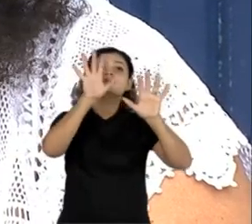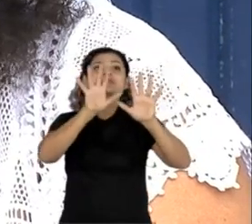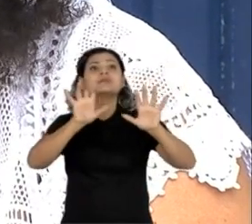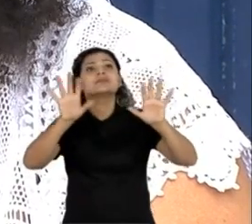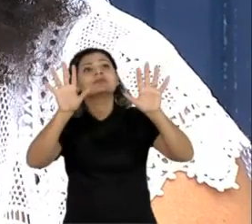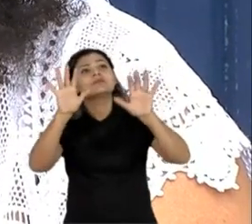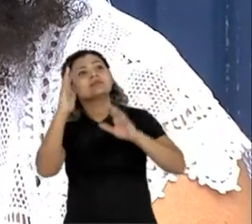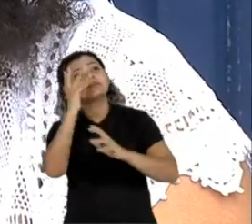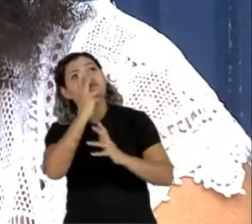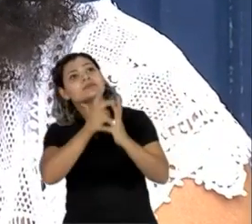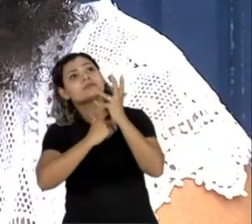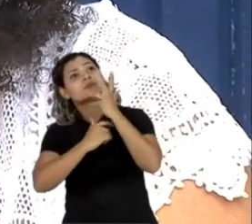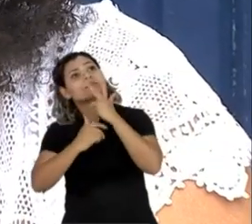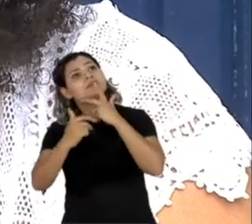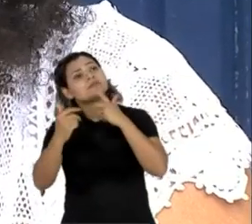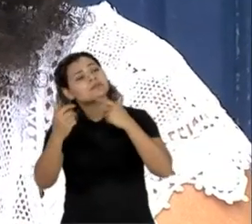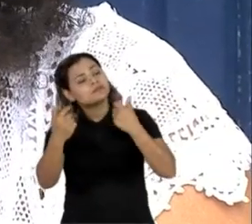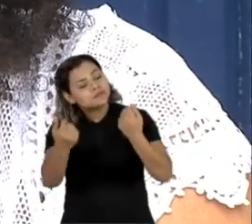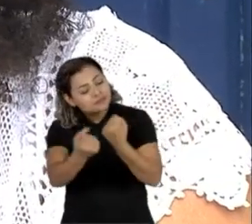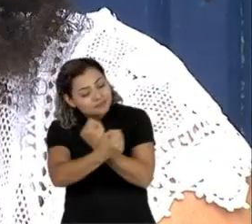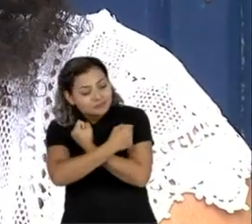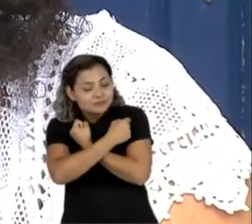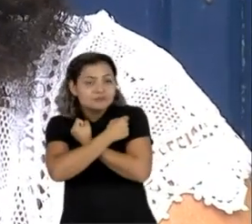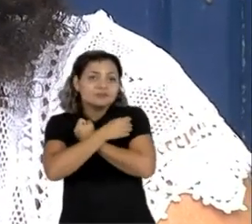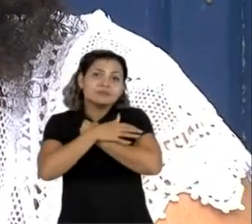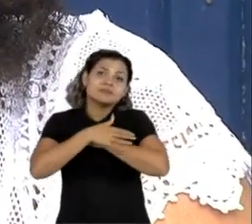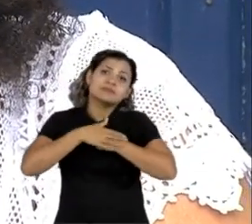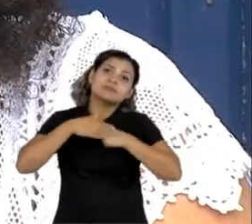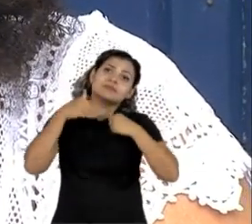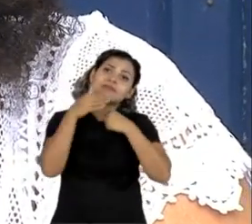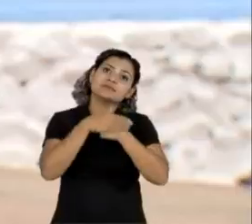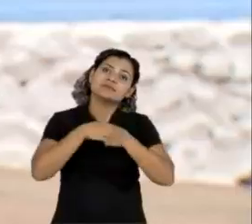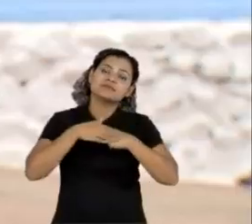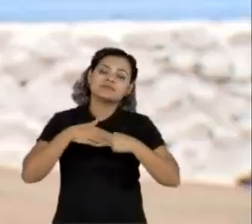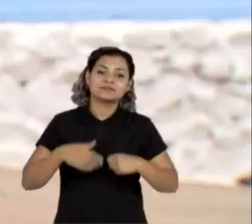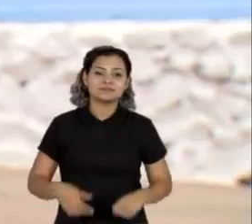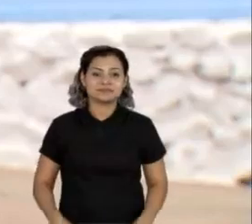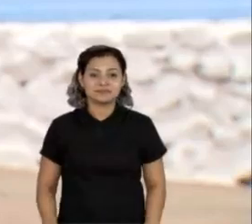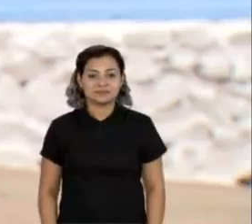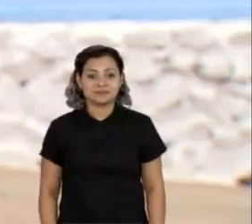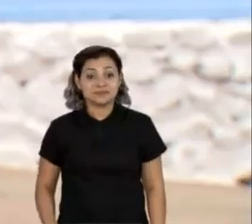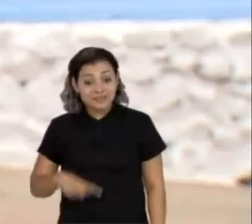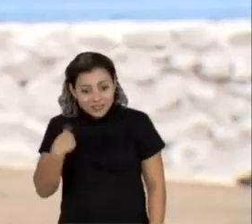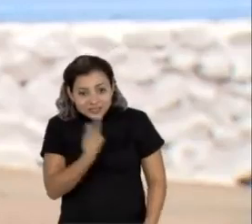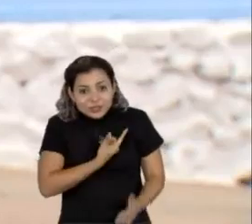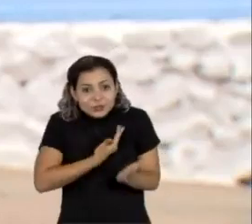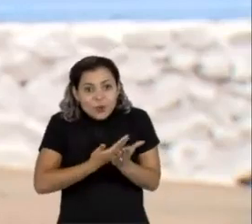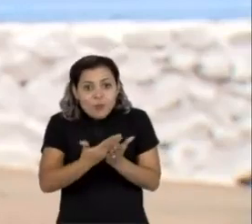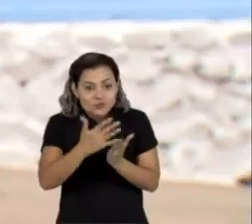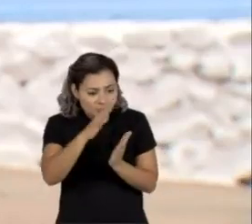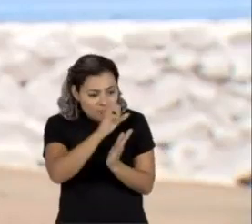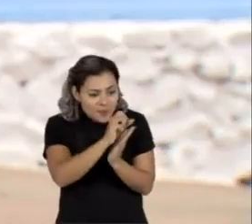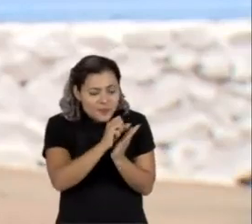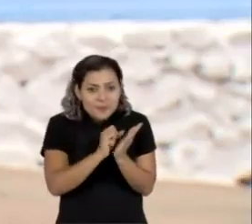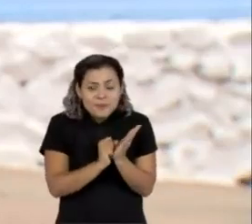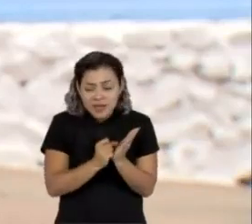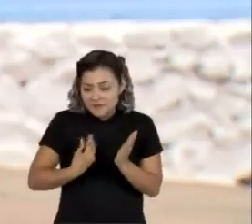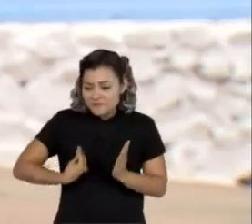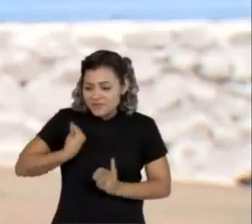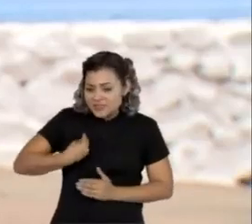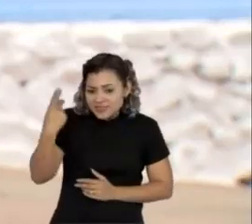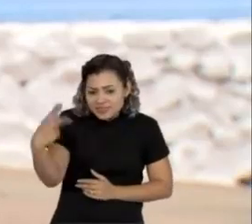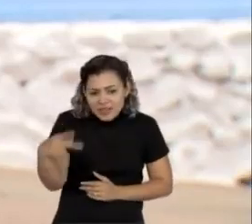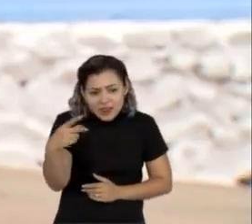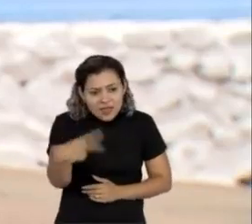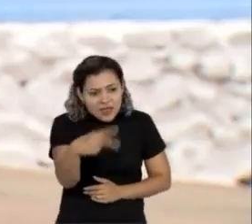bonina, o céu me bota nos braços desse menino. A gente foi incorporando, na verdade, a história de vida